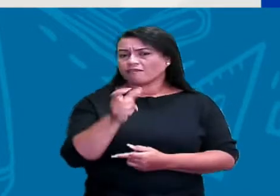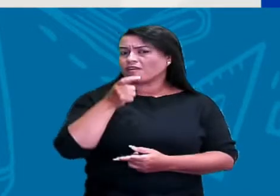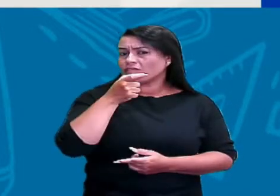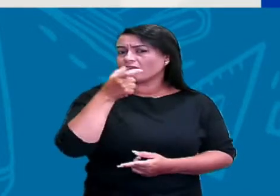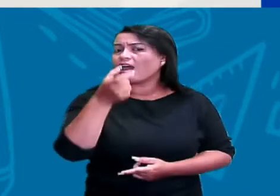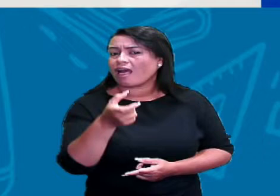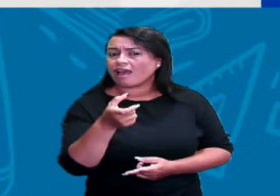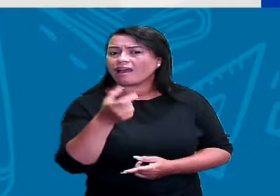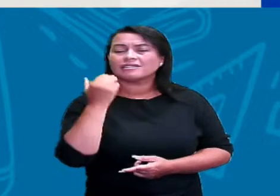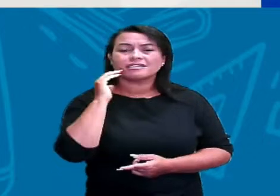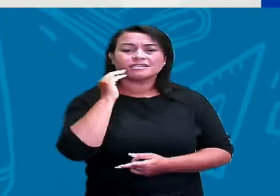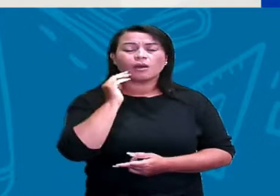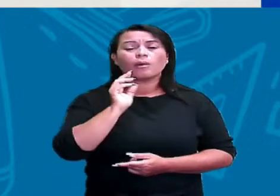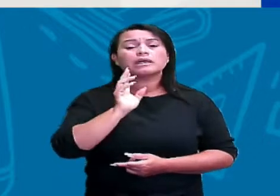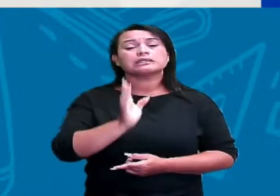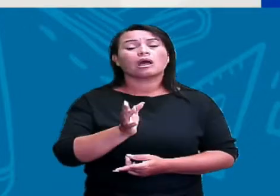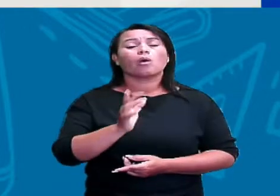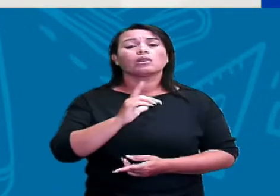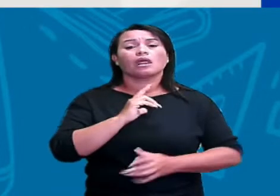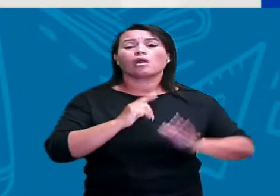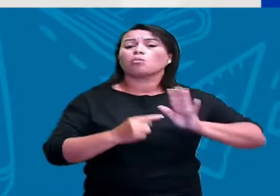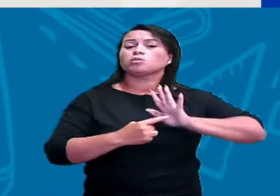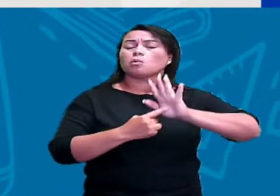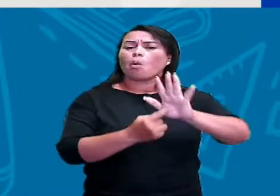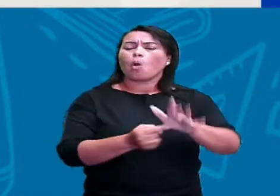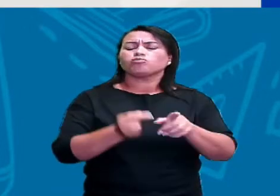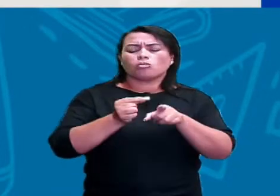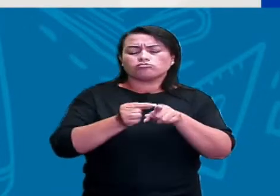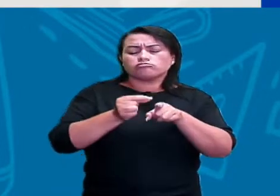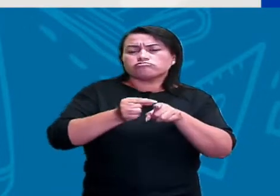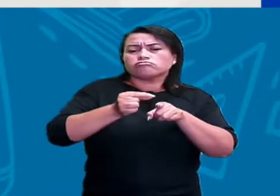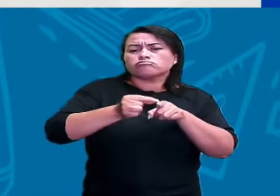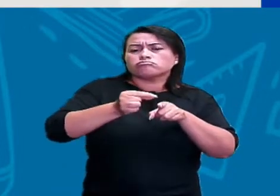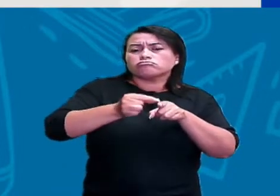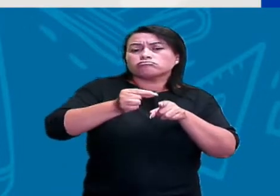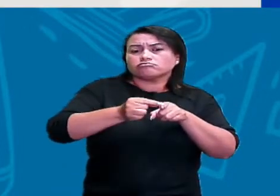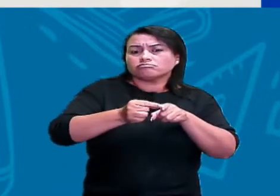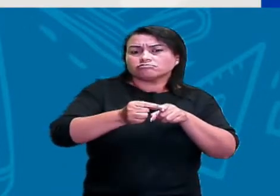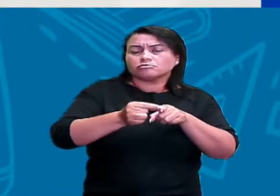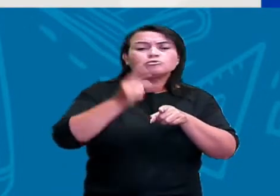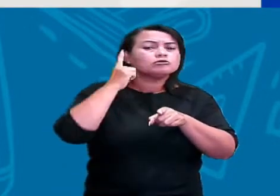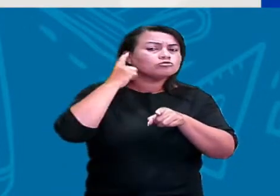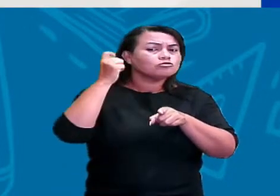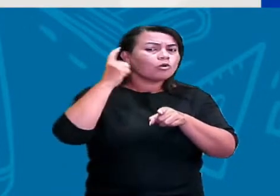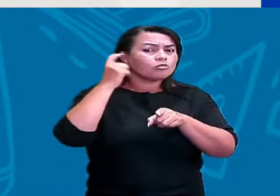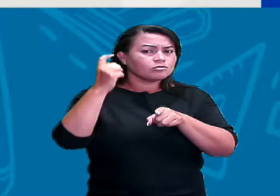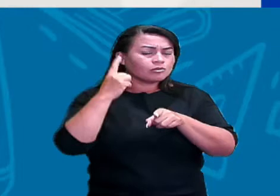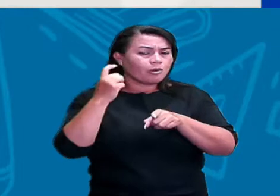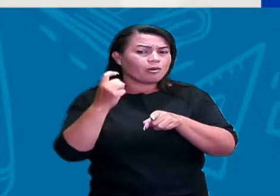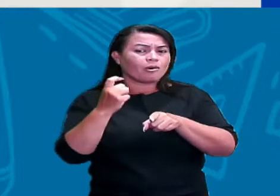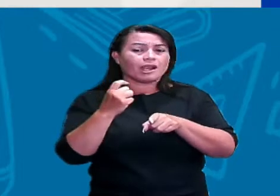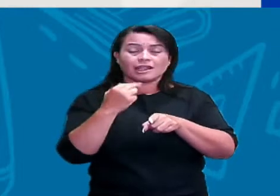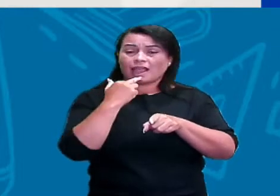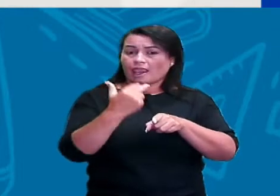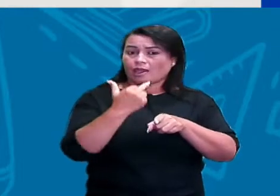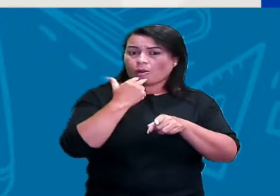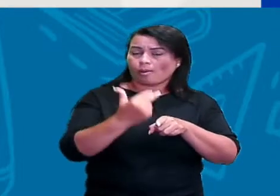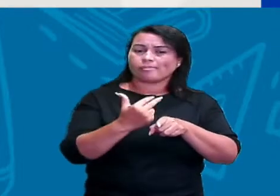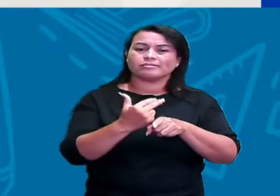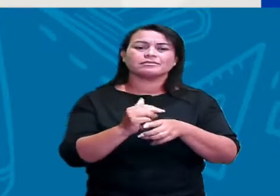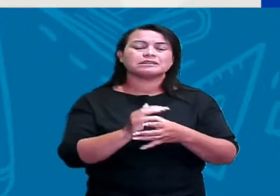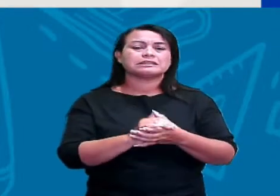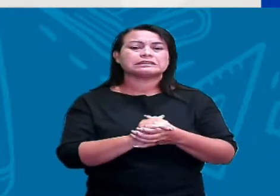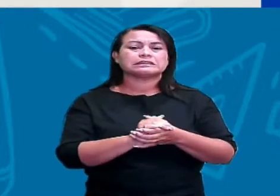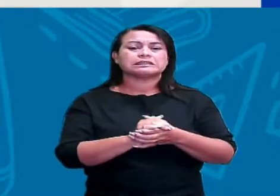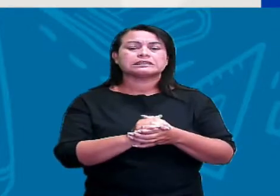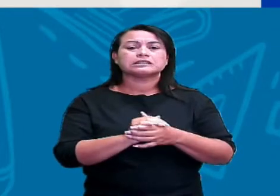palavras. Eles representam as menores unidades sonoras que formam as palavras de uma língua. Então, a gente